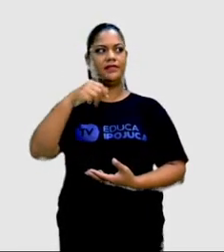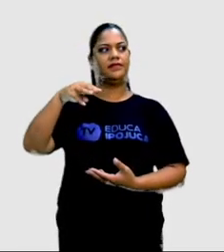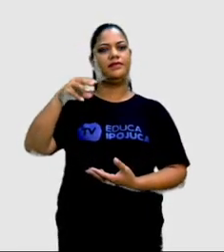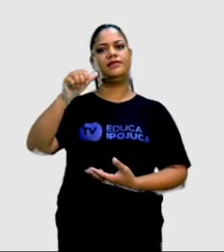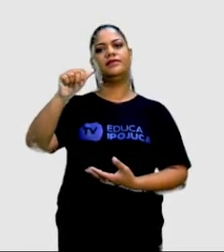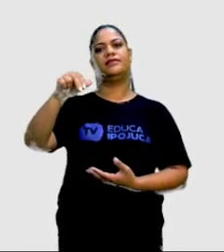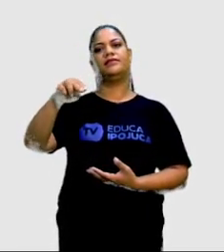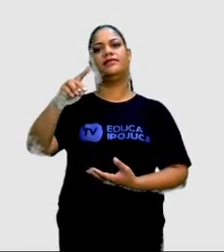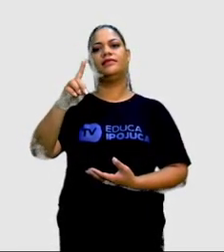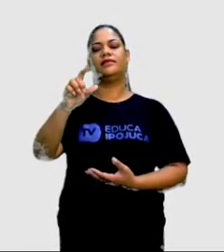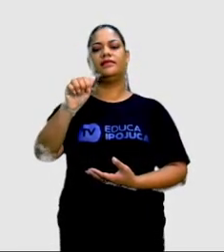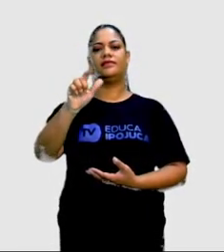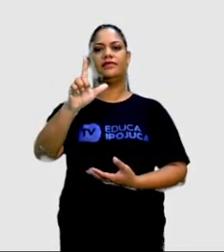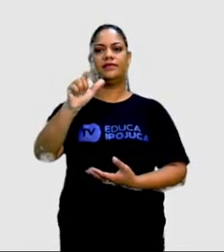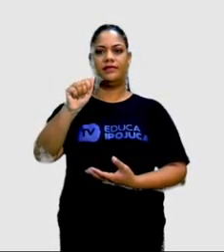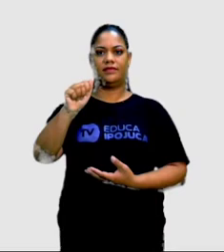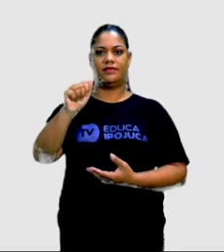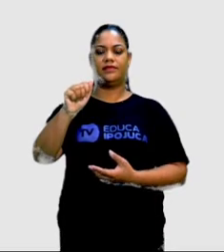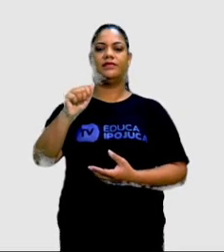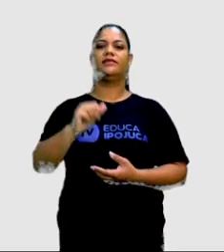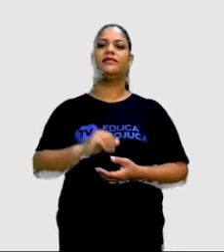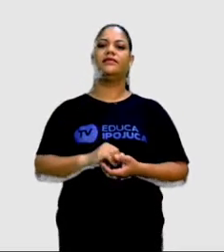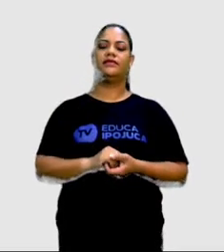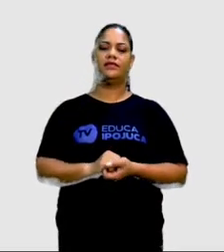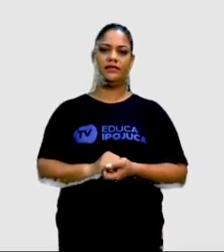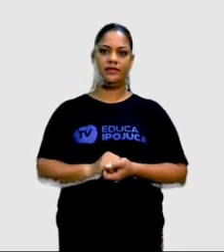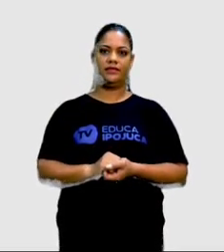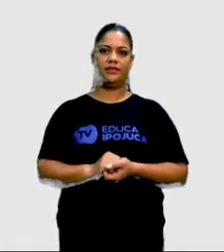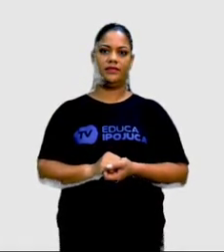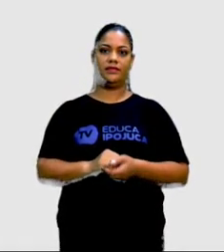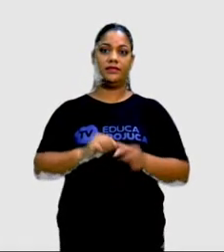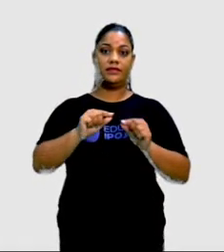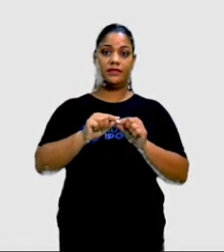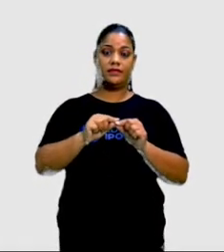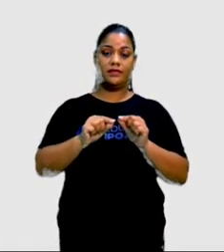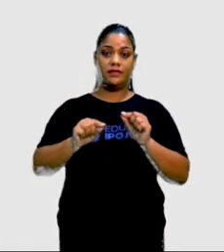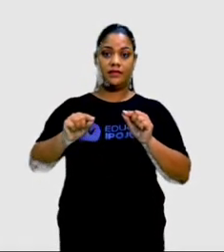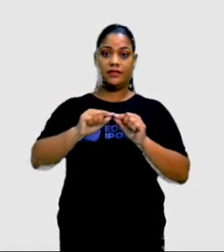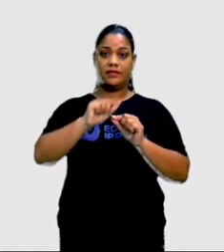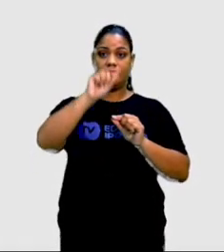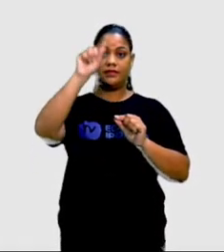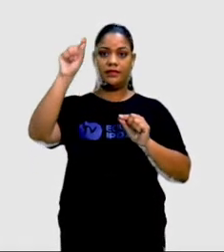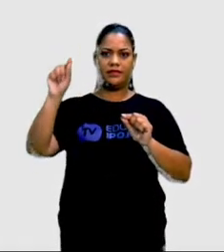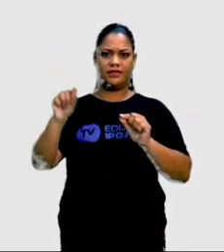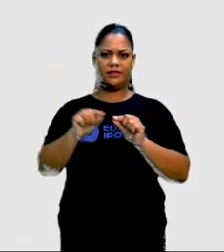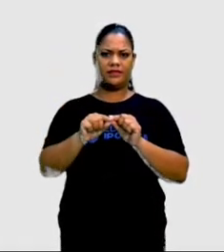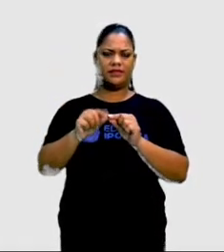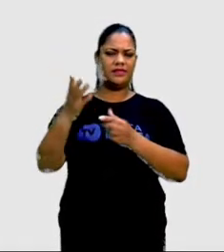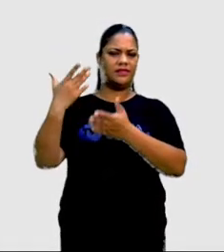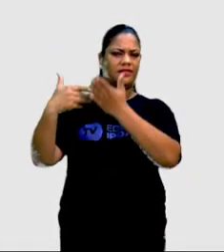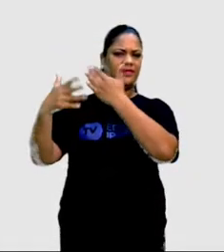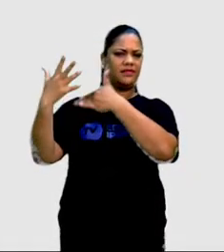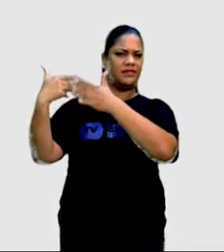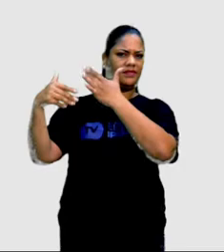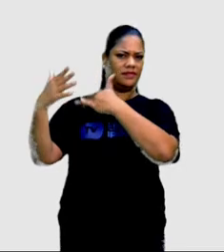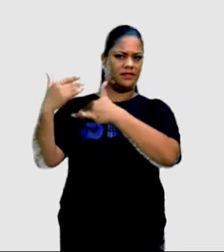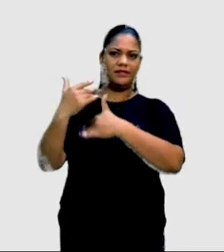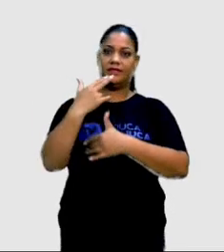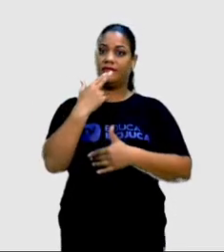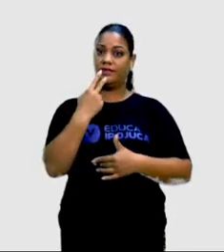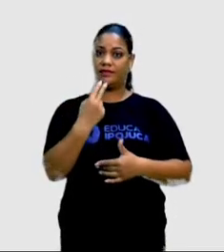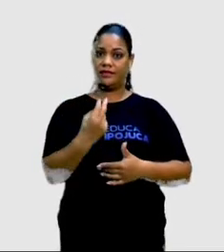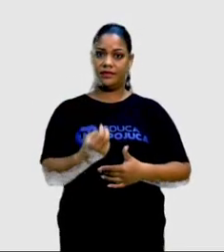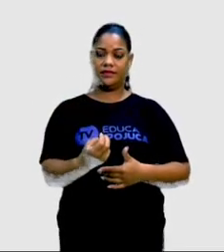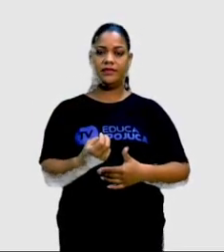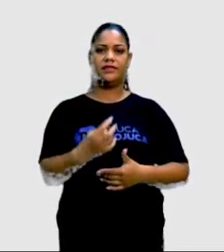ela significa círculo em sânscrito, uma língua muito antiga. Elas